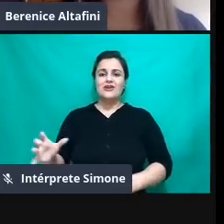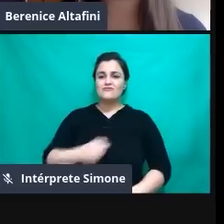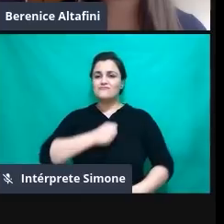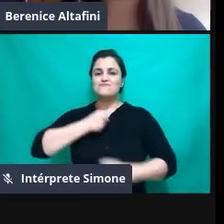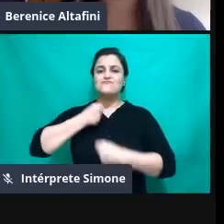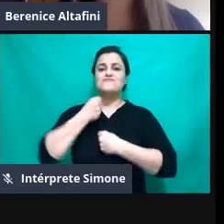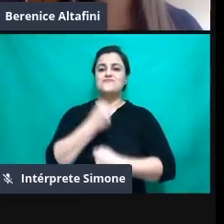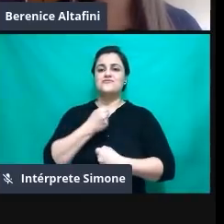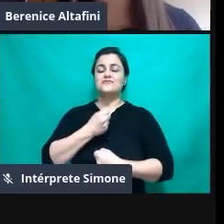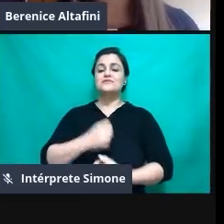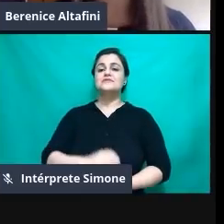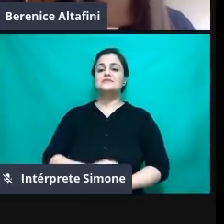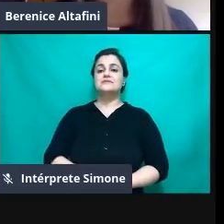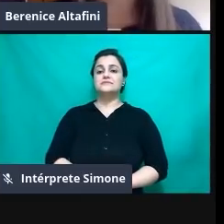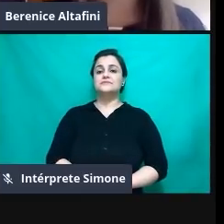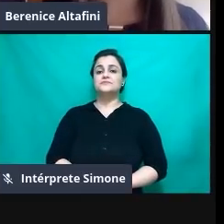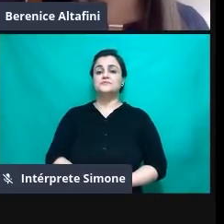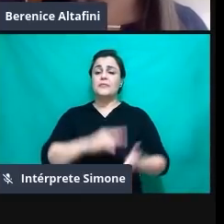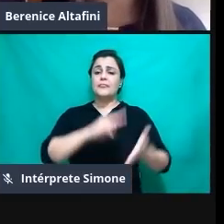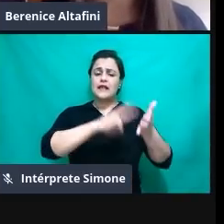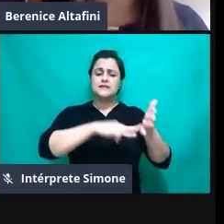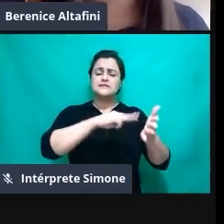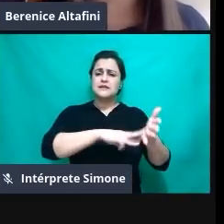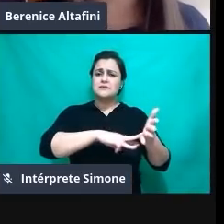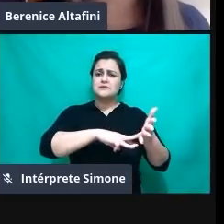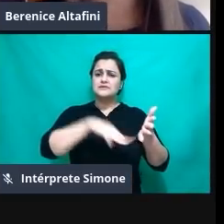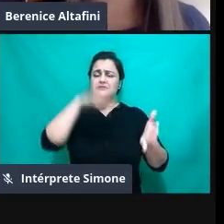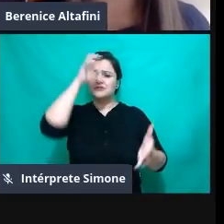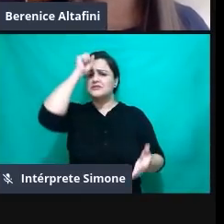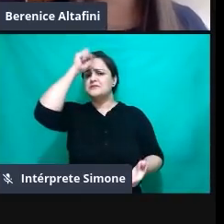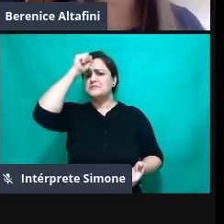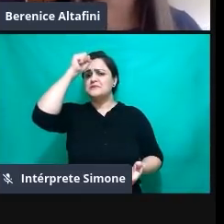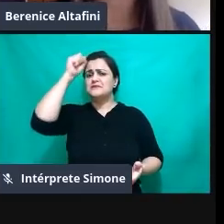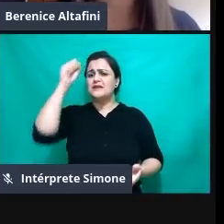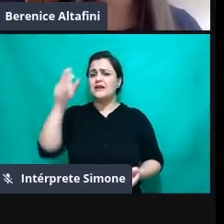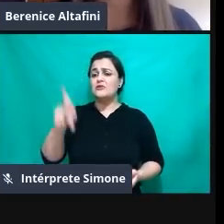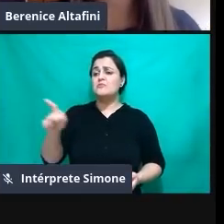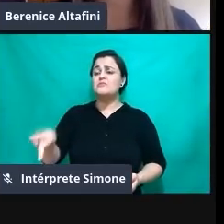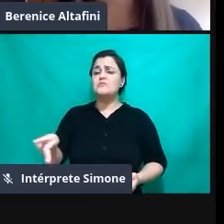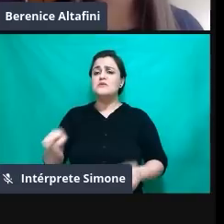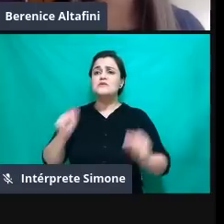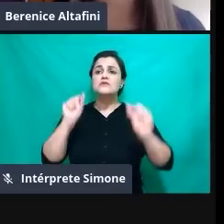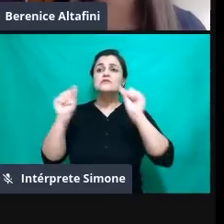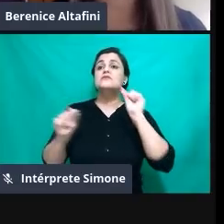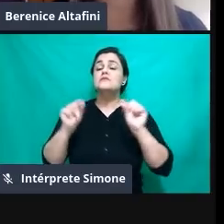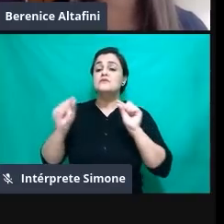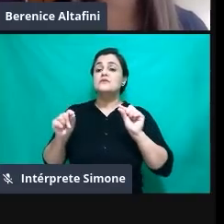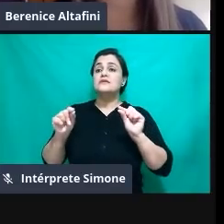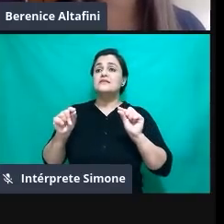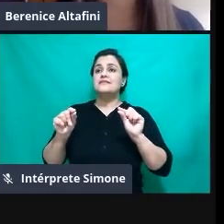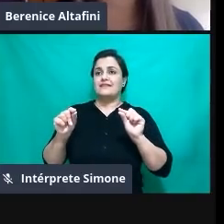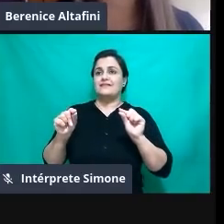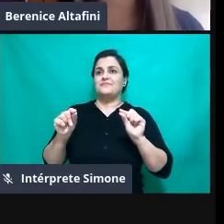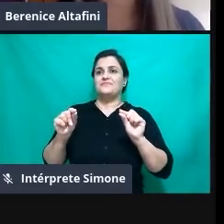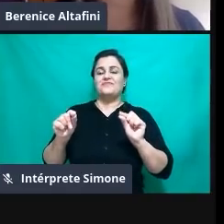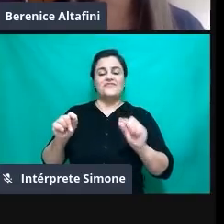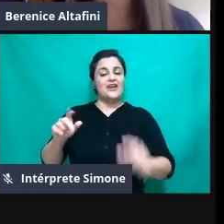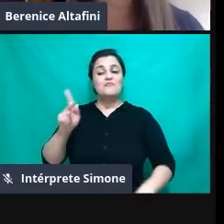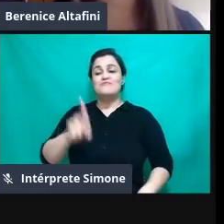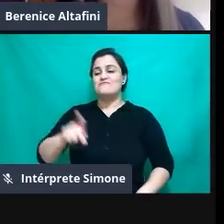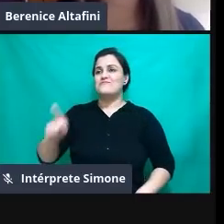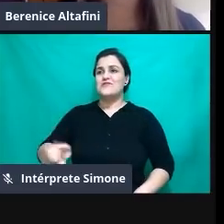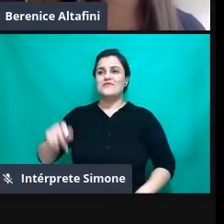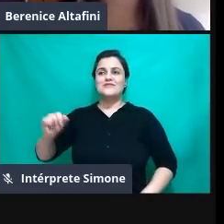na questão das metodologias ativas, o papel do professor. O papel do professor, ele é e sempre será importante. O professor,